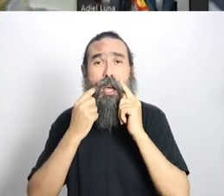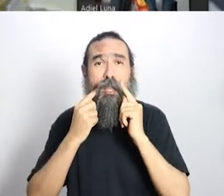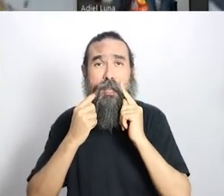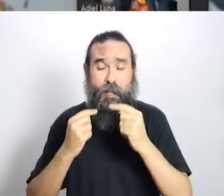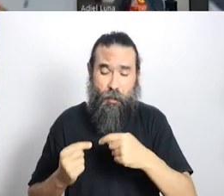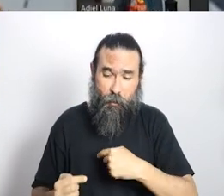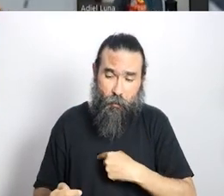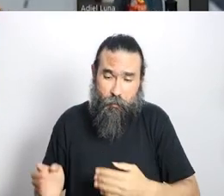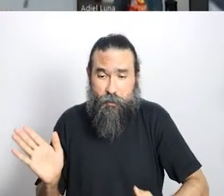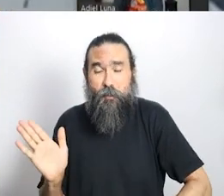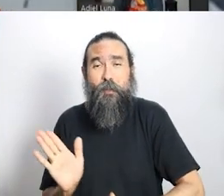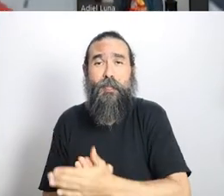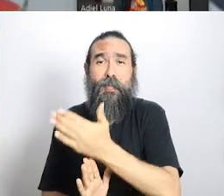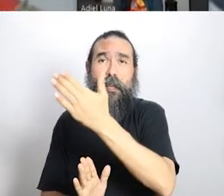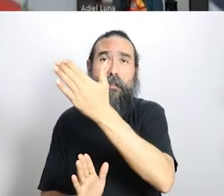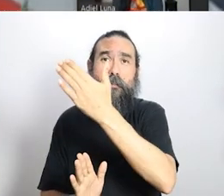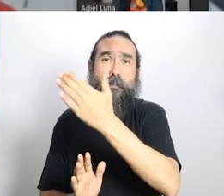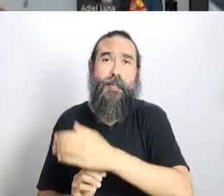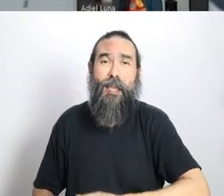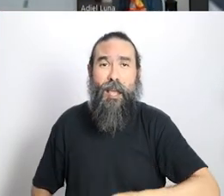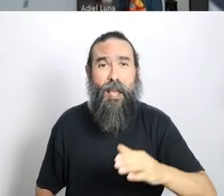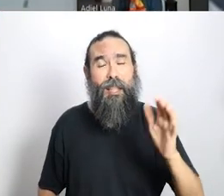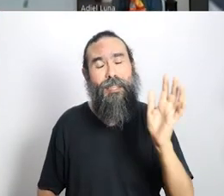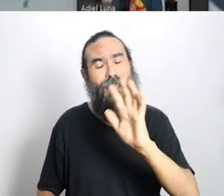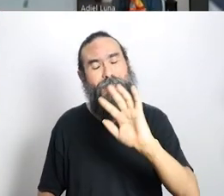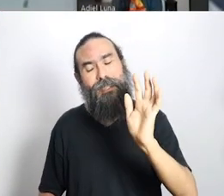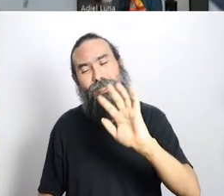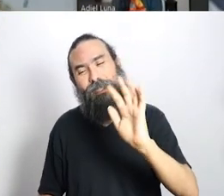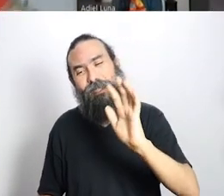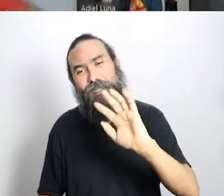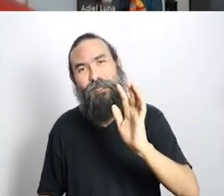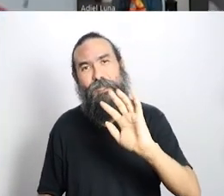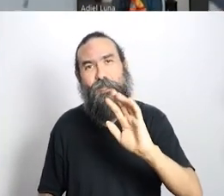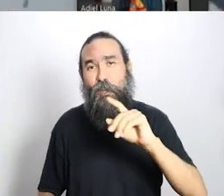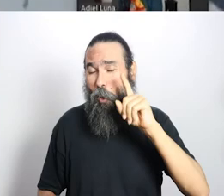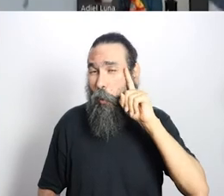morenos, não chore minha despedida.